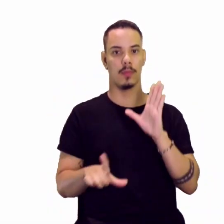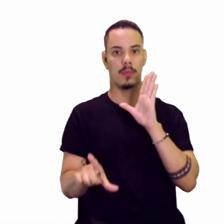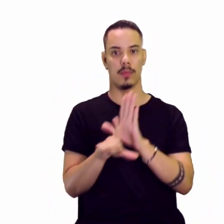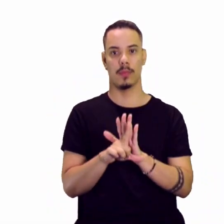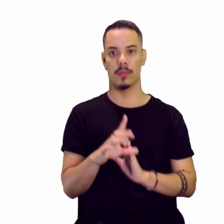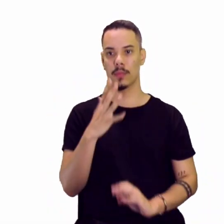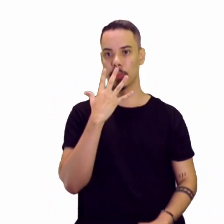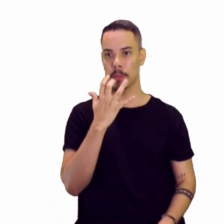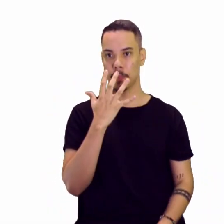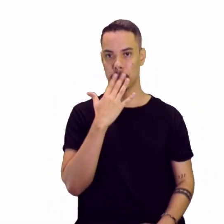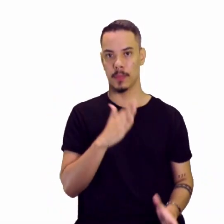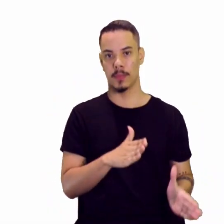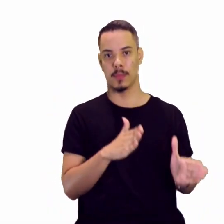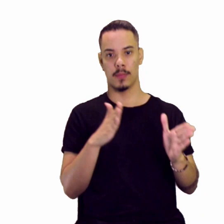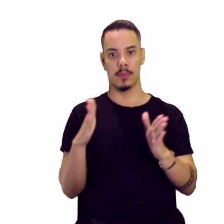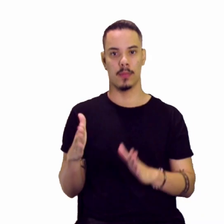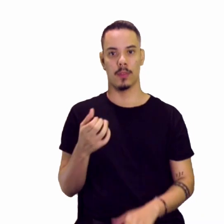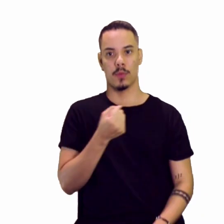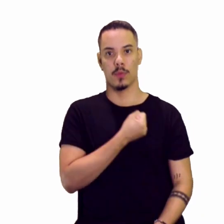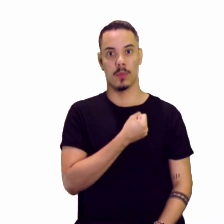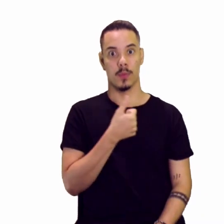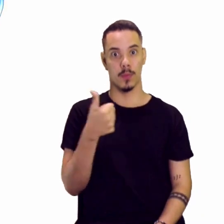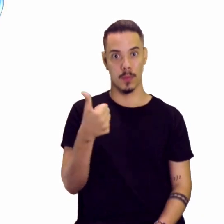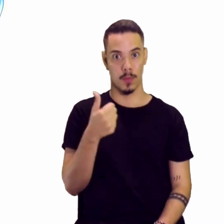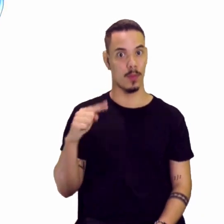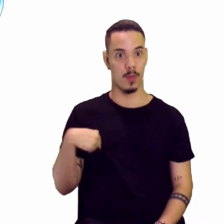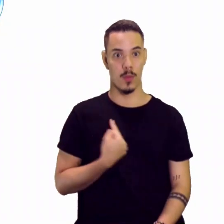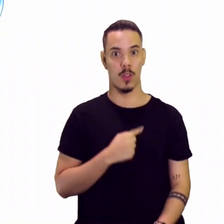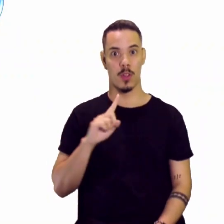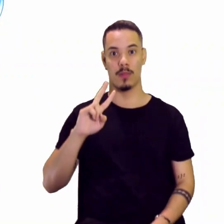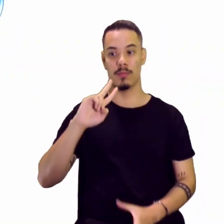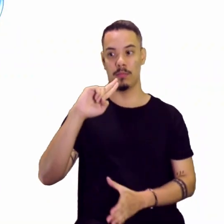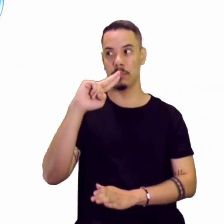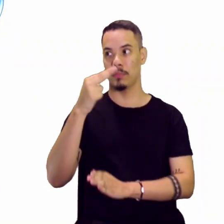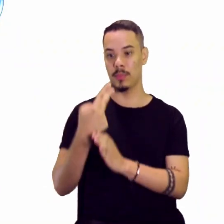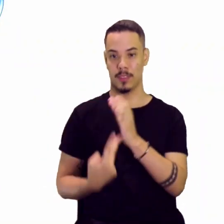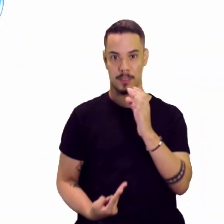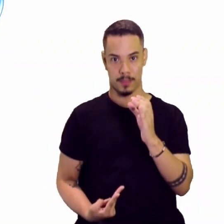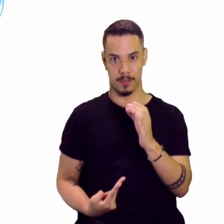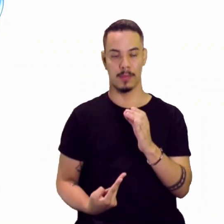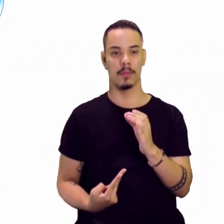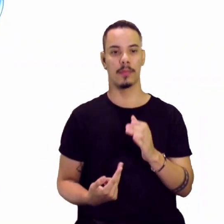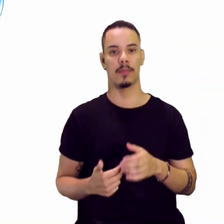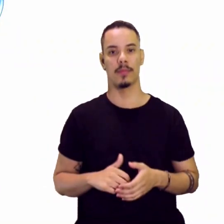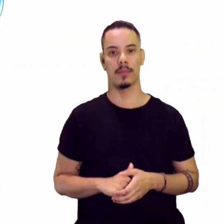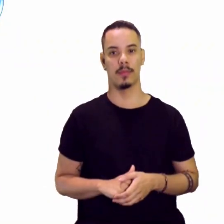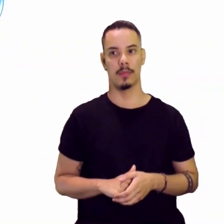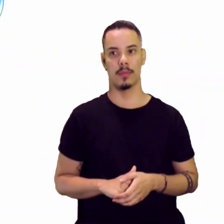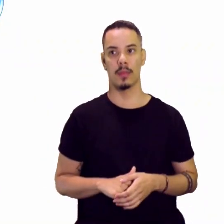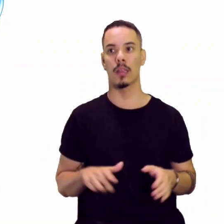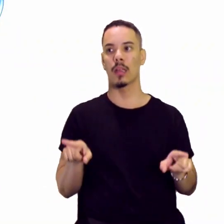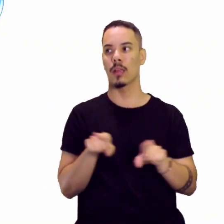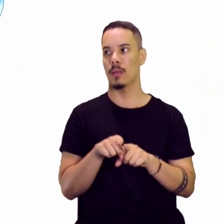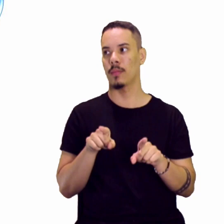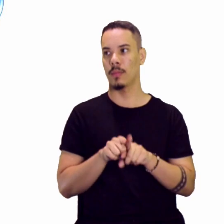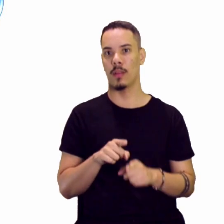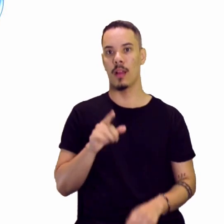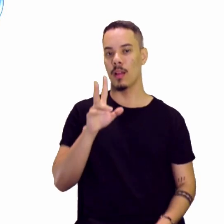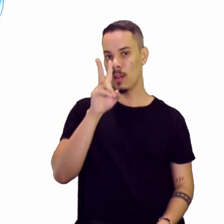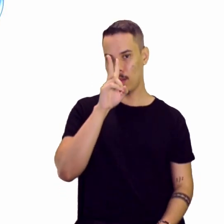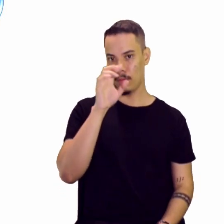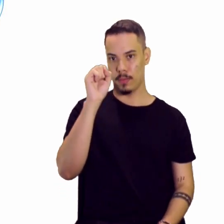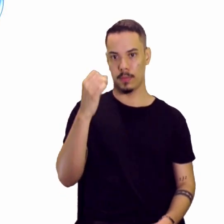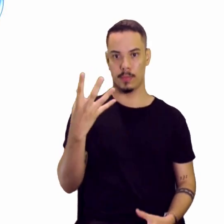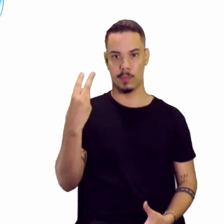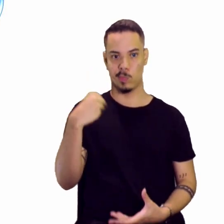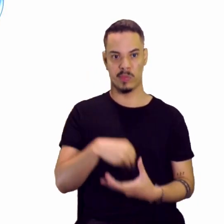Newton, parte number 1, porque nós somos bilíngues. E fala ali, pessoal, que a força resultante